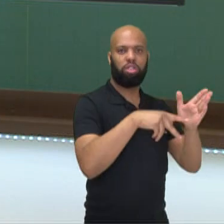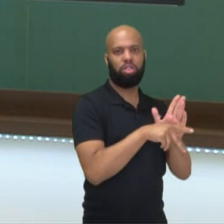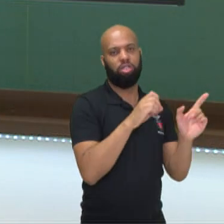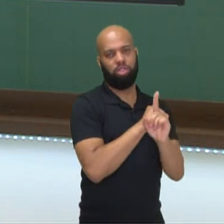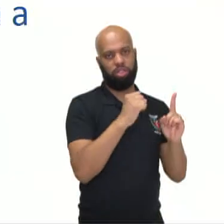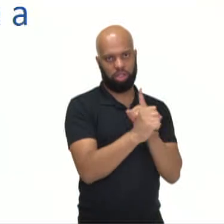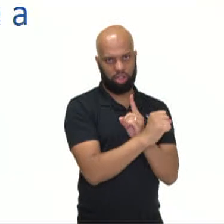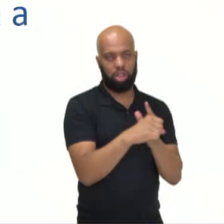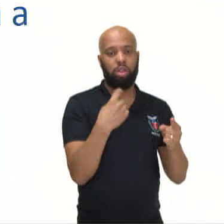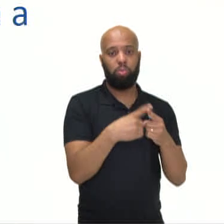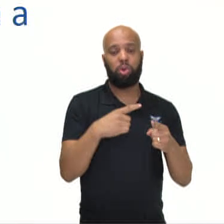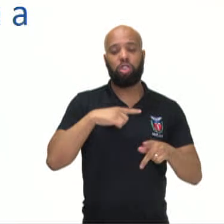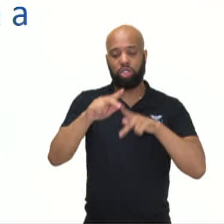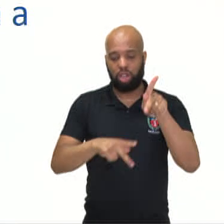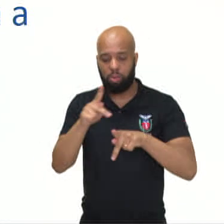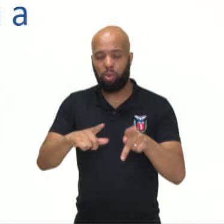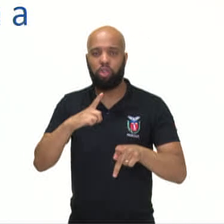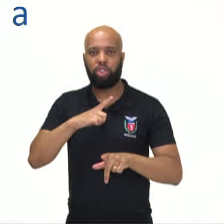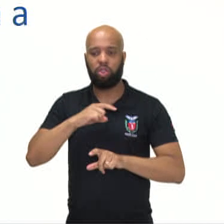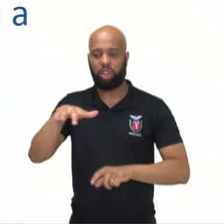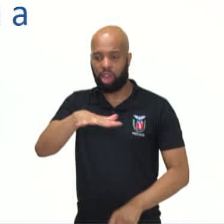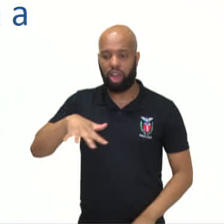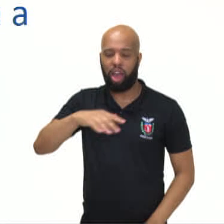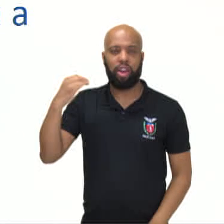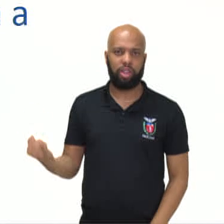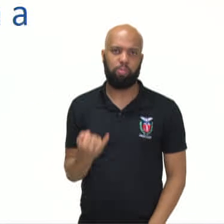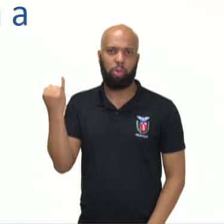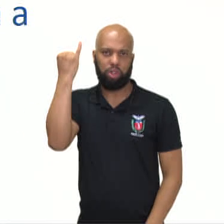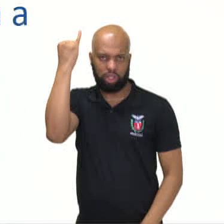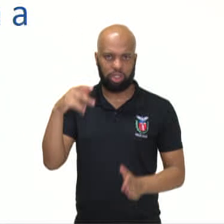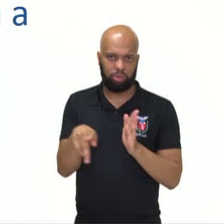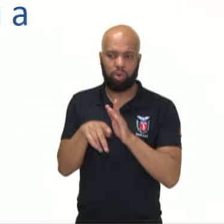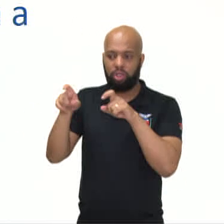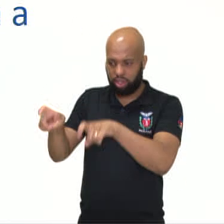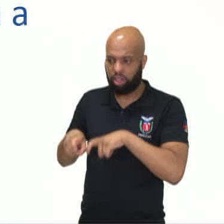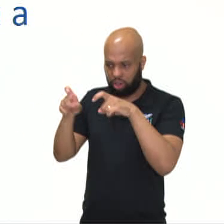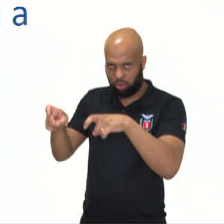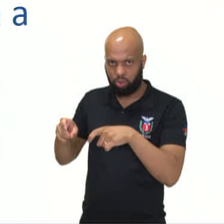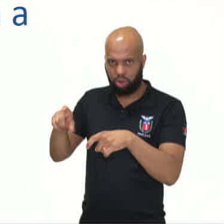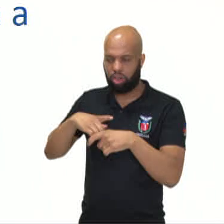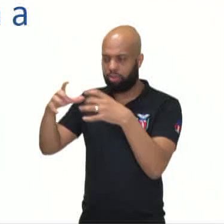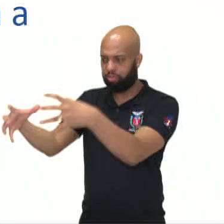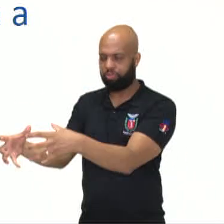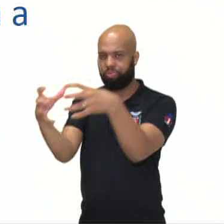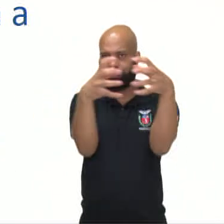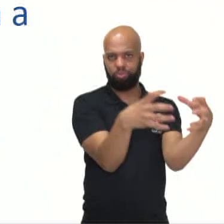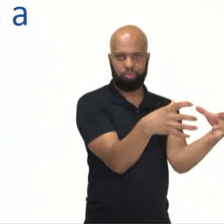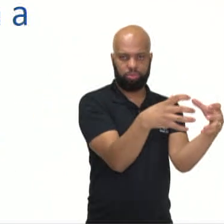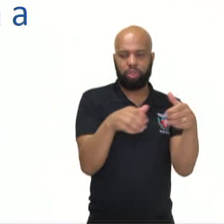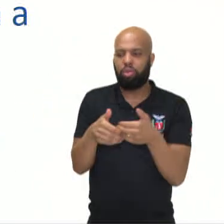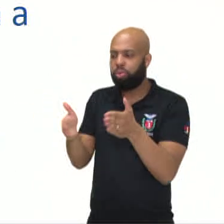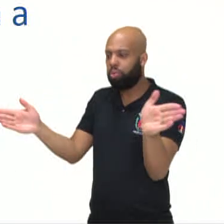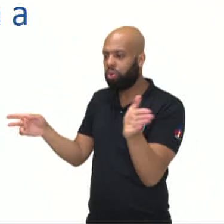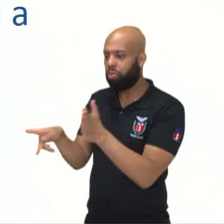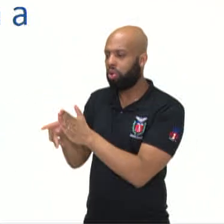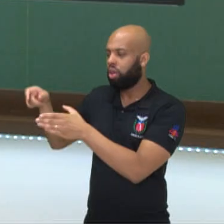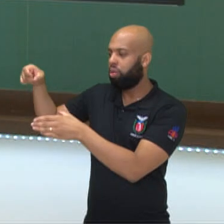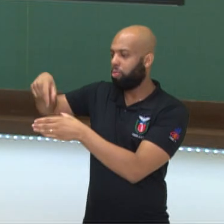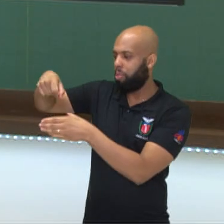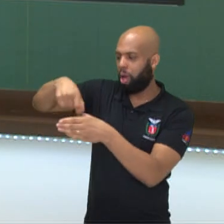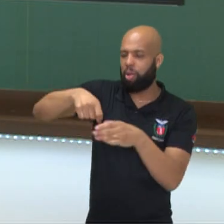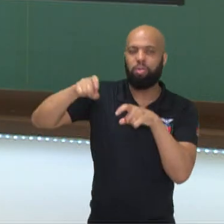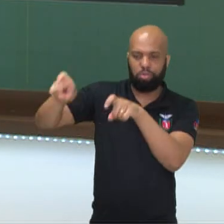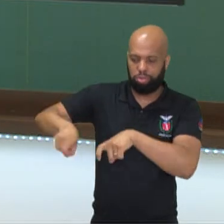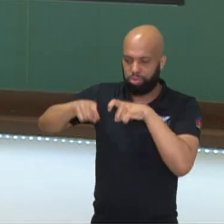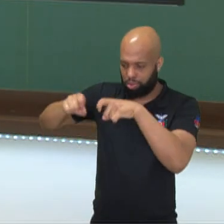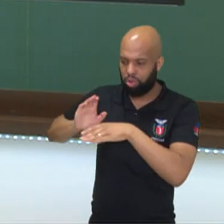que ocuparam as áreas consideradas importantes para a agricultura acabaram sendo movidos para abrir caminho para essa